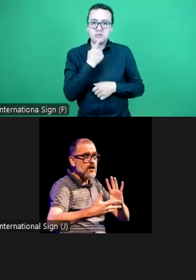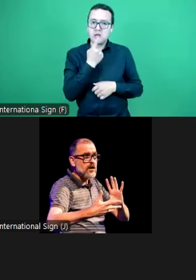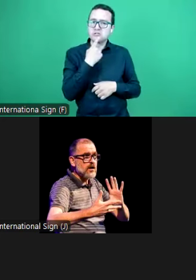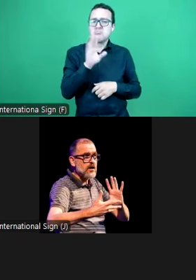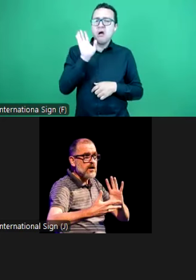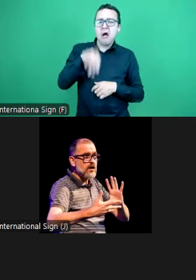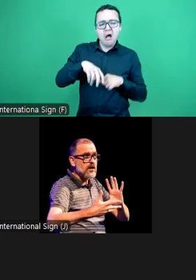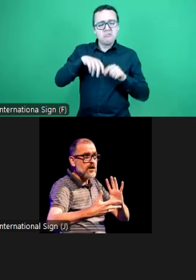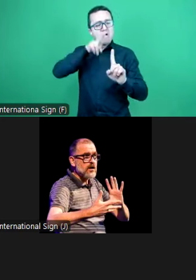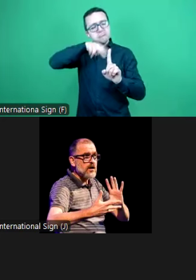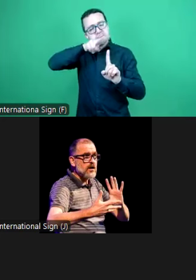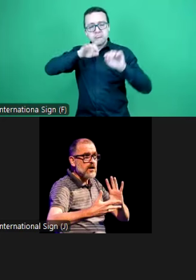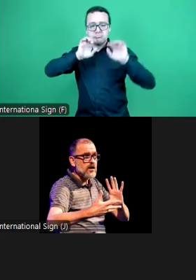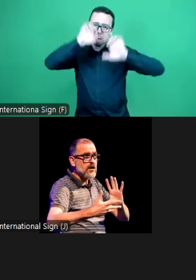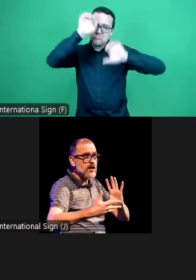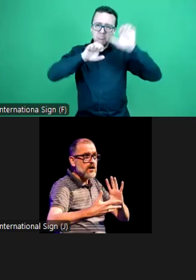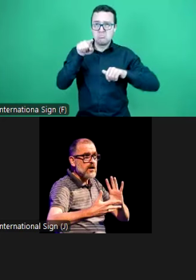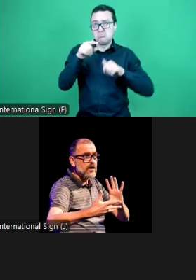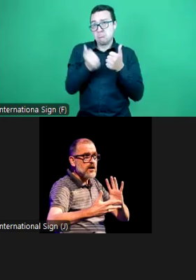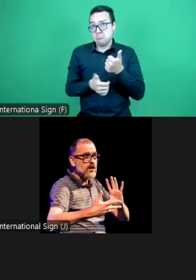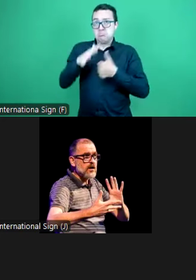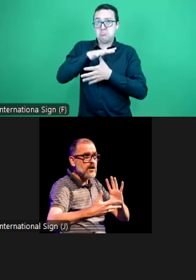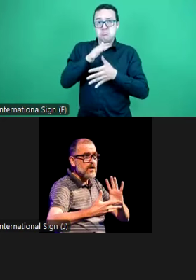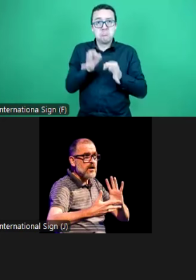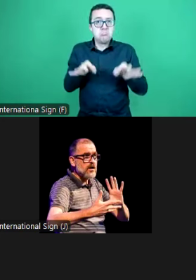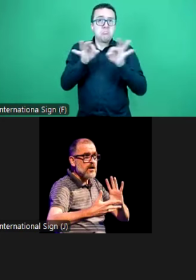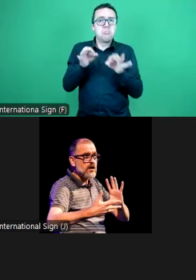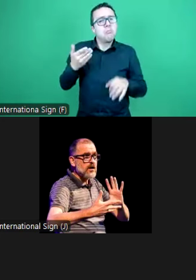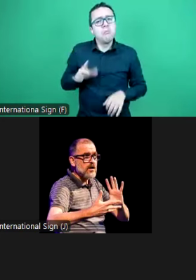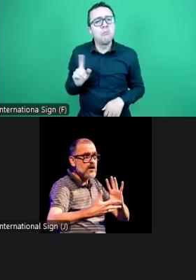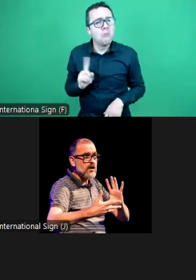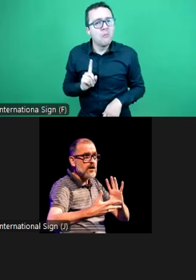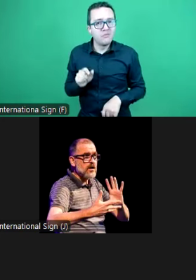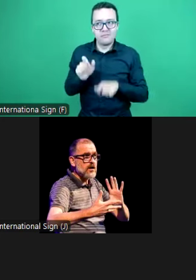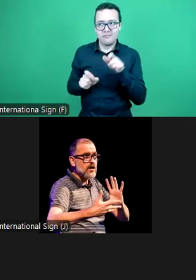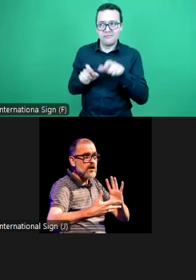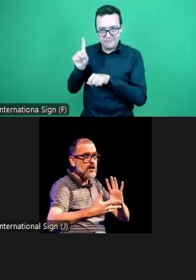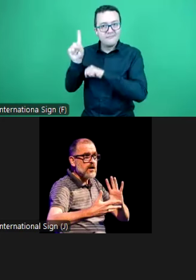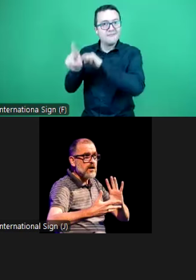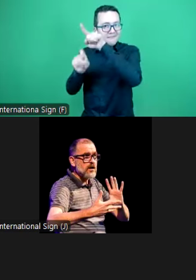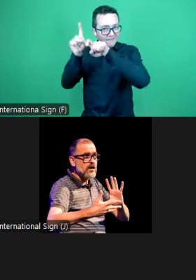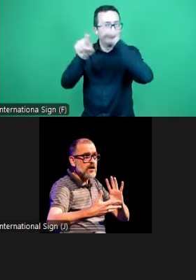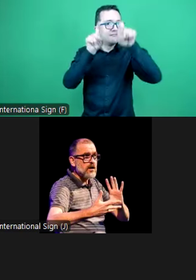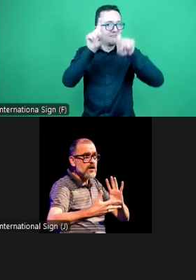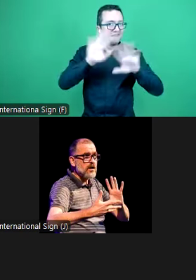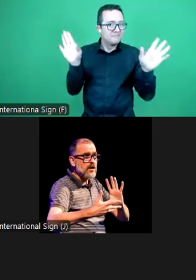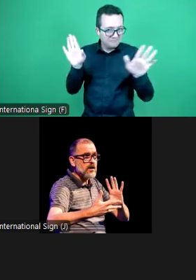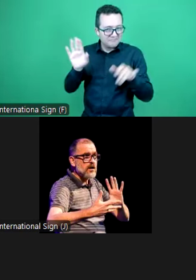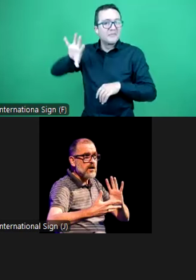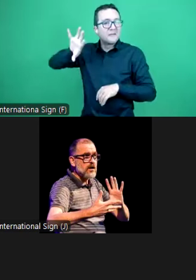diagnóstico, não somente como prioridade em comparação com aquilo que tem a ver com as complicações